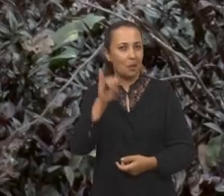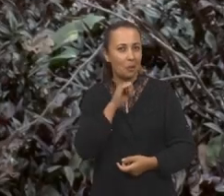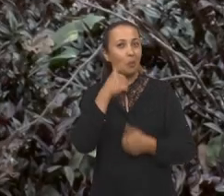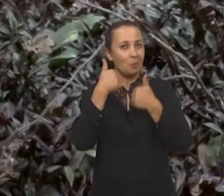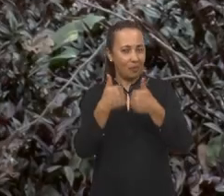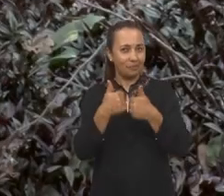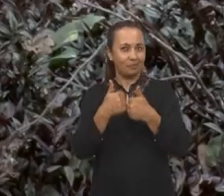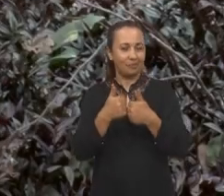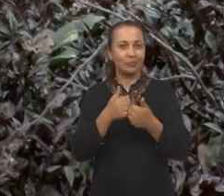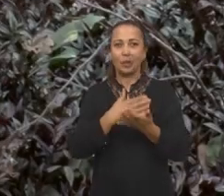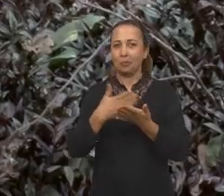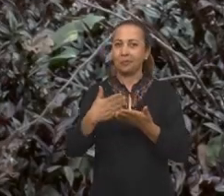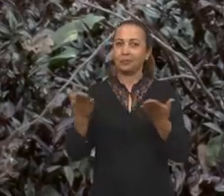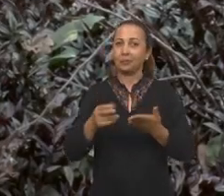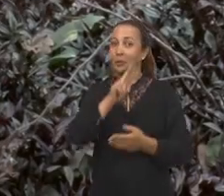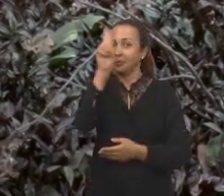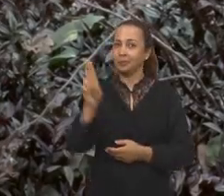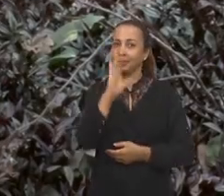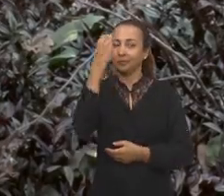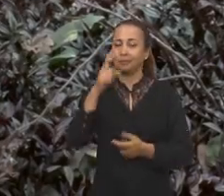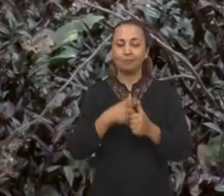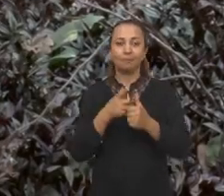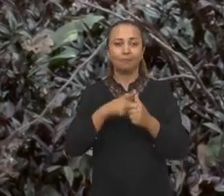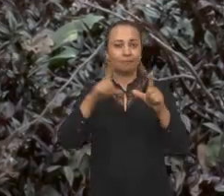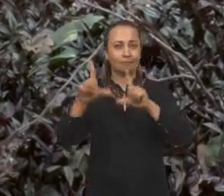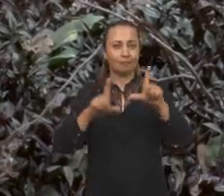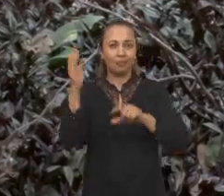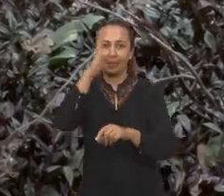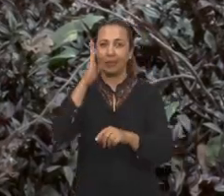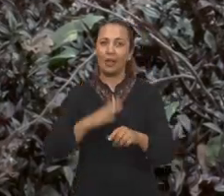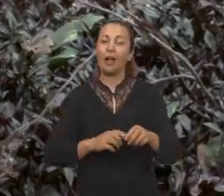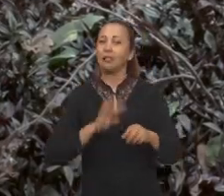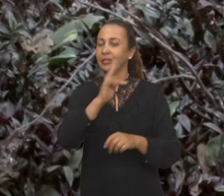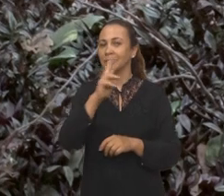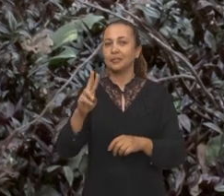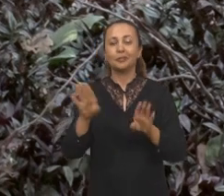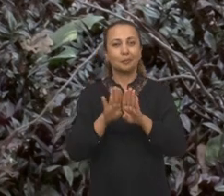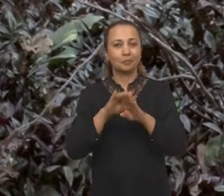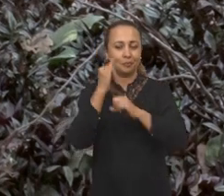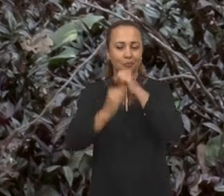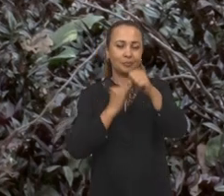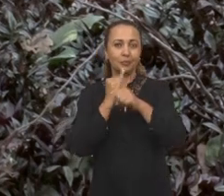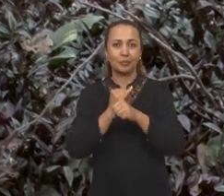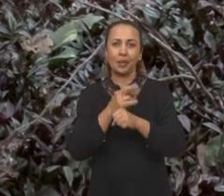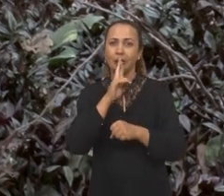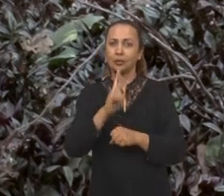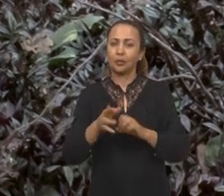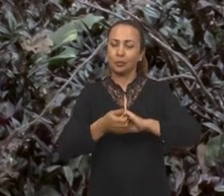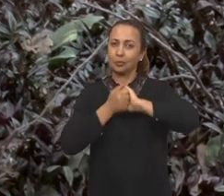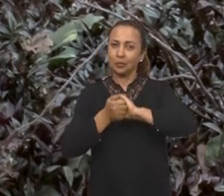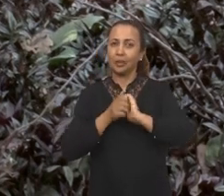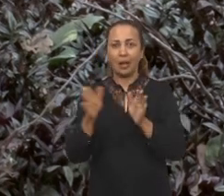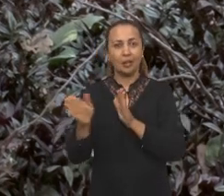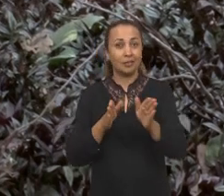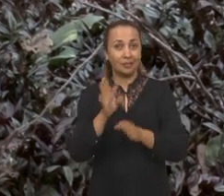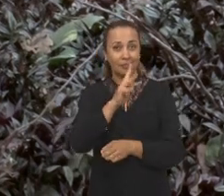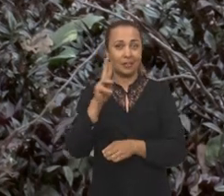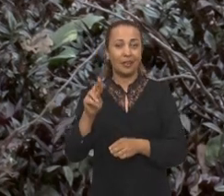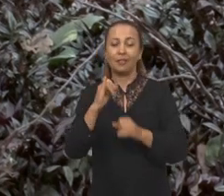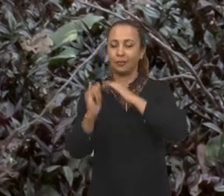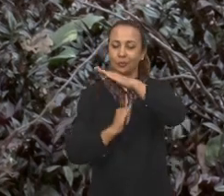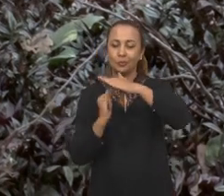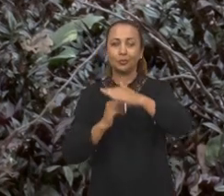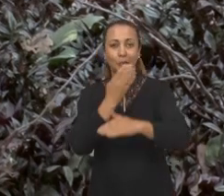o Olá tudo bem Está no Ar Universe em si é o primeiro programa brasileiro de TV e internet resultado de uma parceria entre